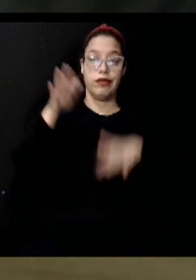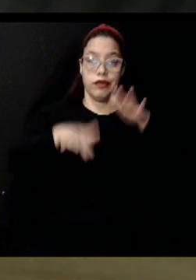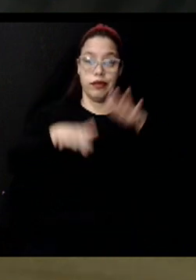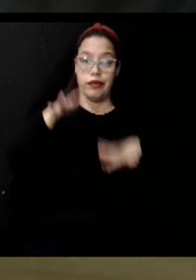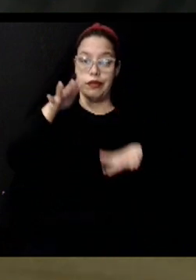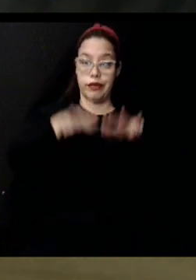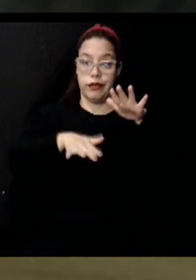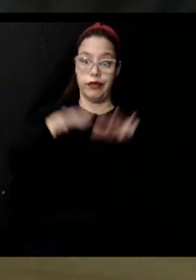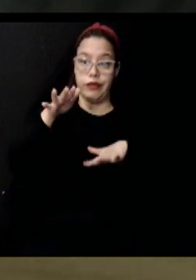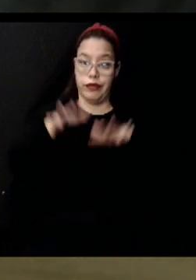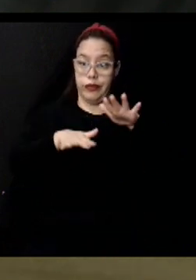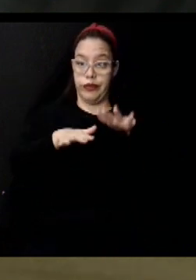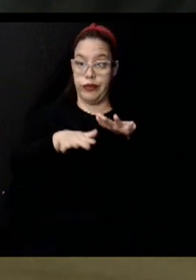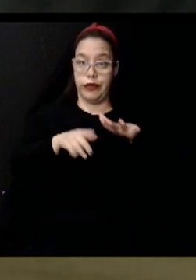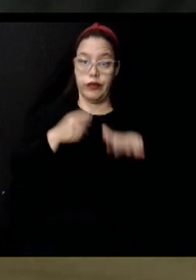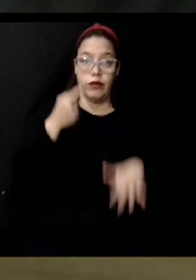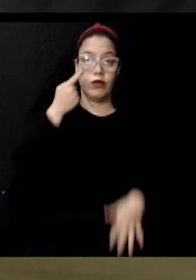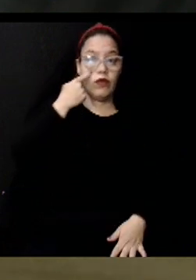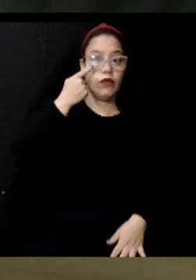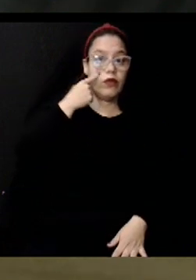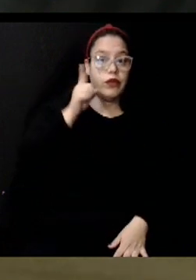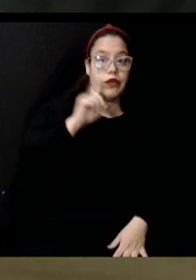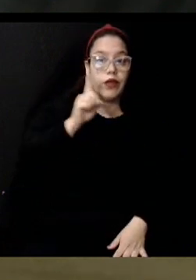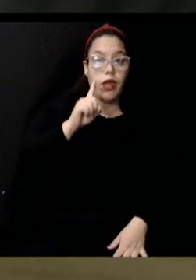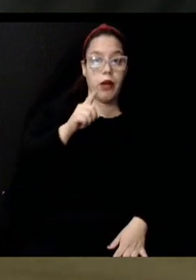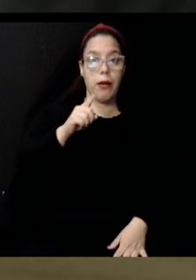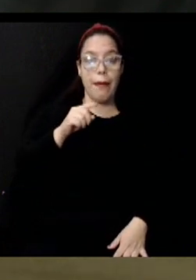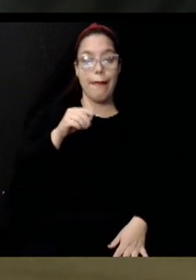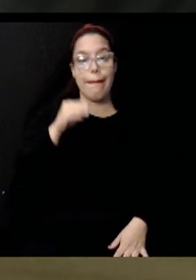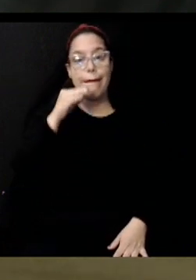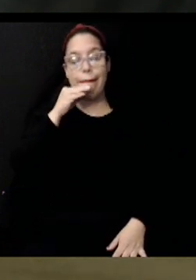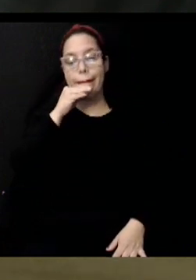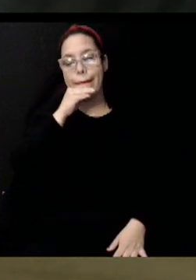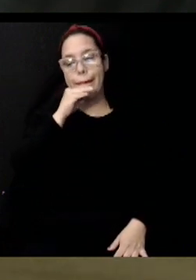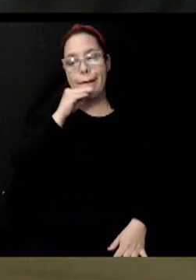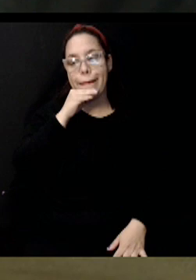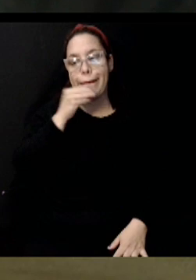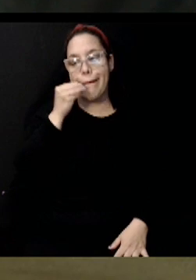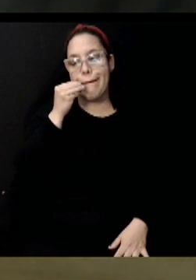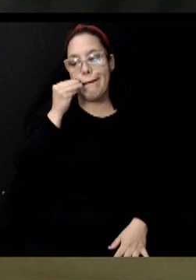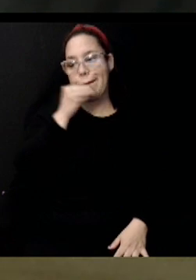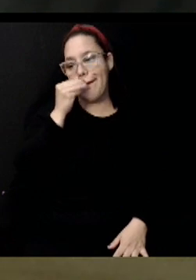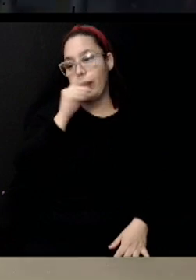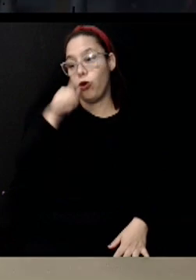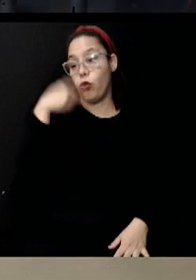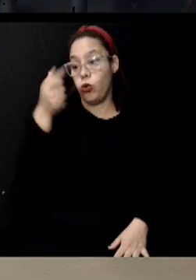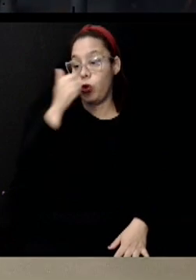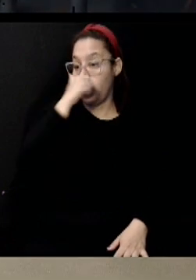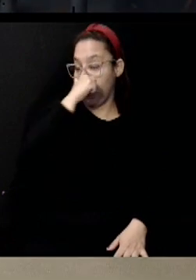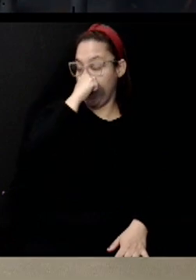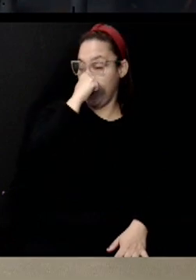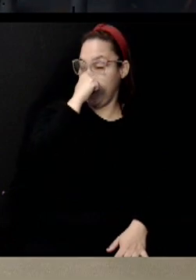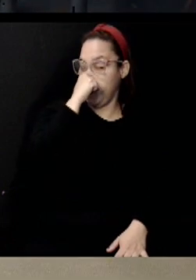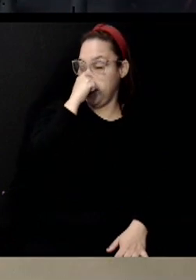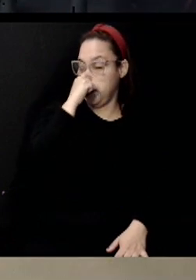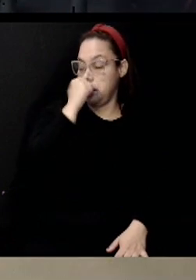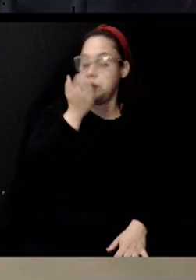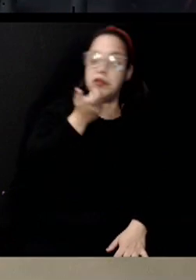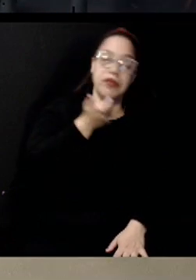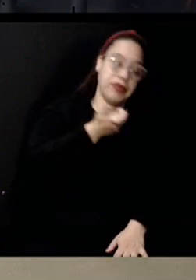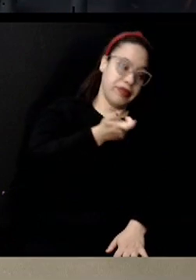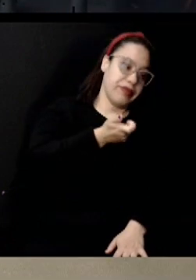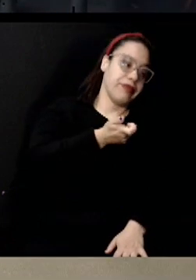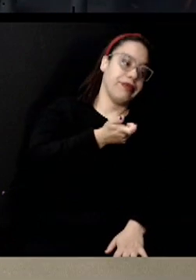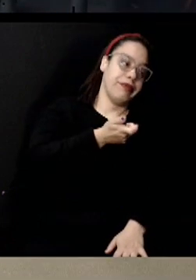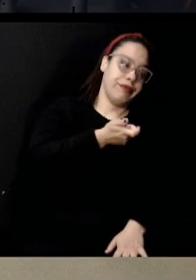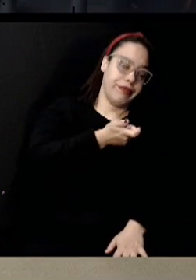eu não vejo um defeito em mim, mas eu vejo o meu defeito No no outro. outro. Transferência. É É, né, transferência, isso existe